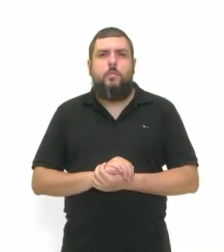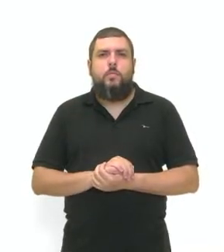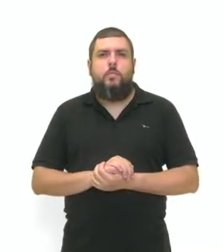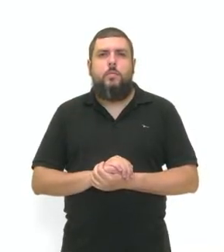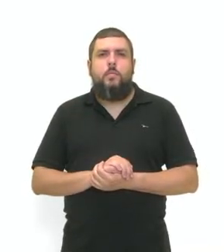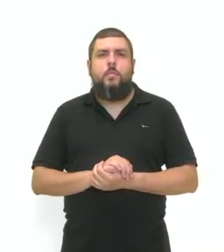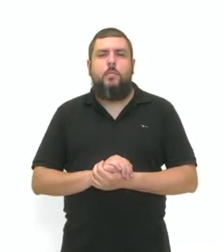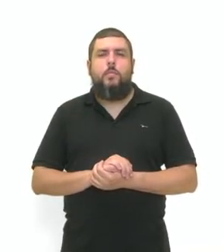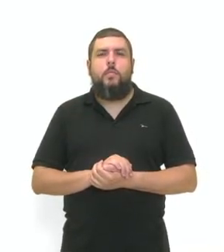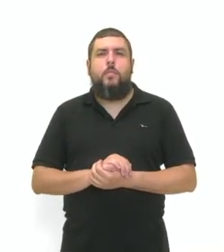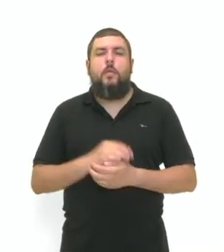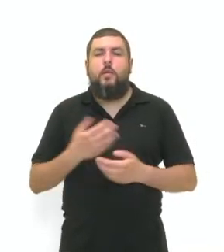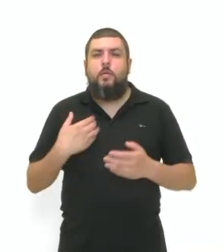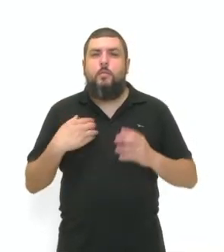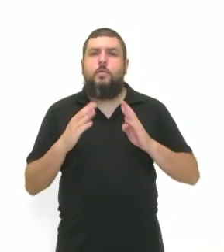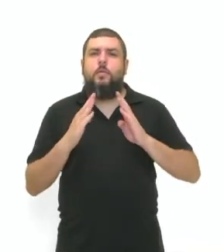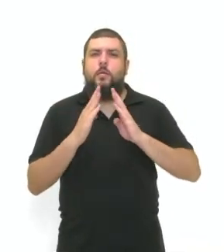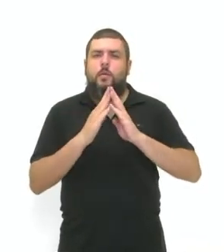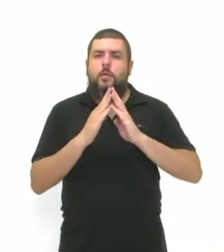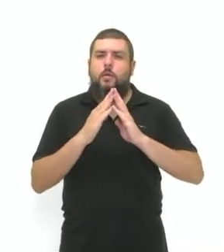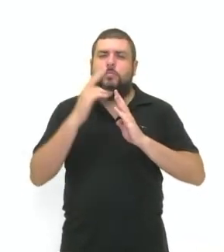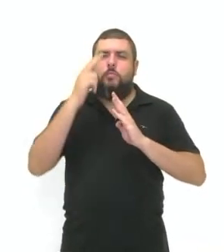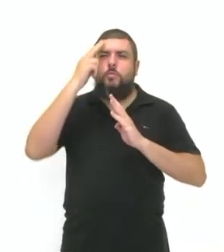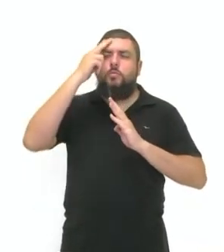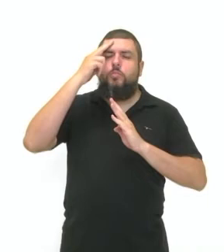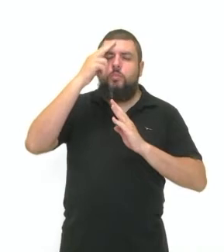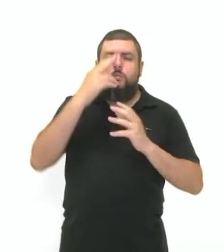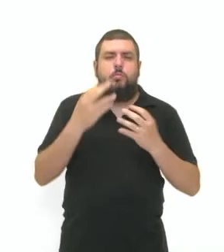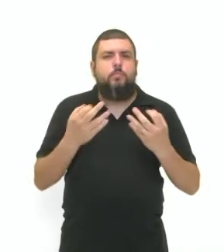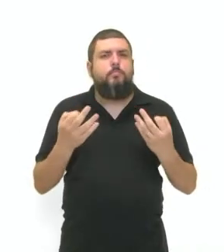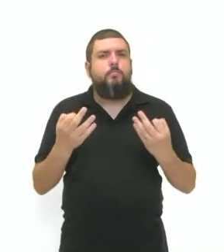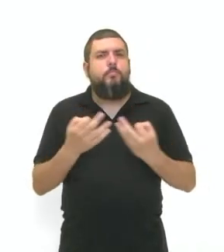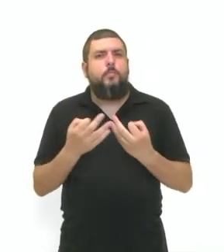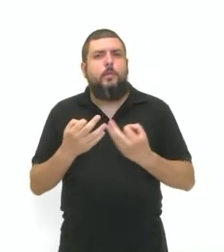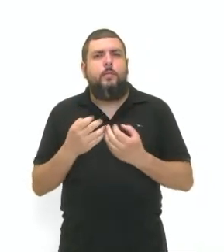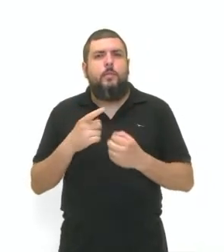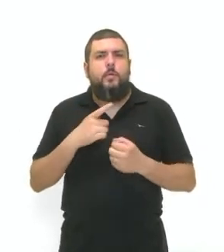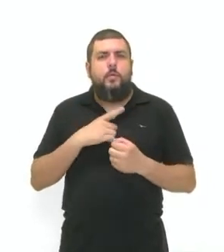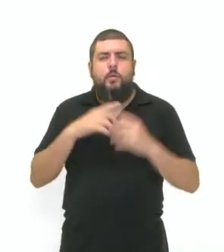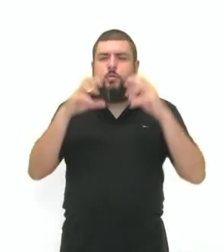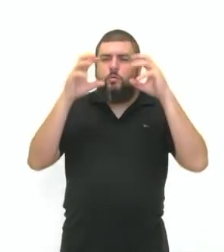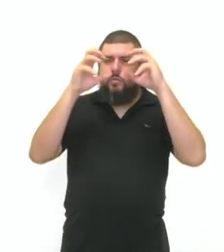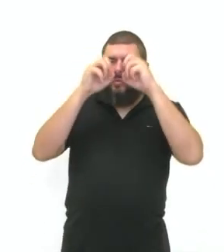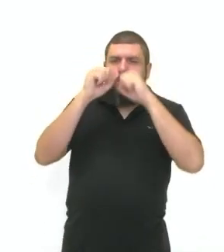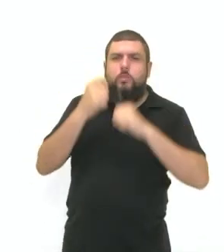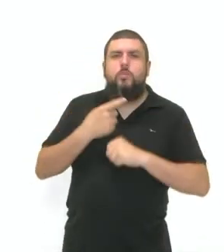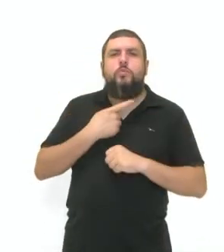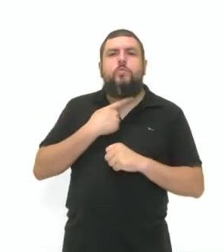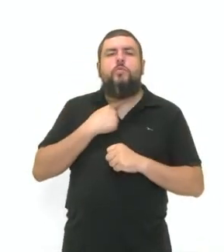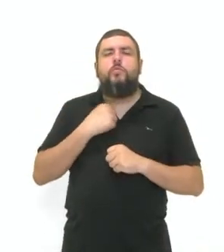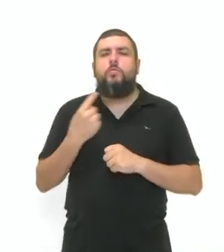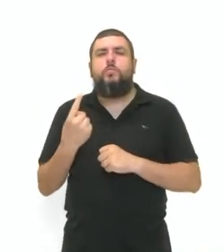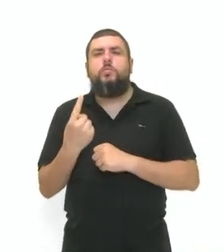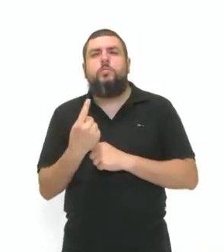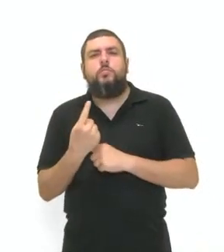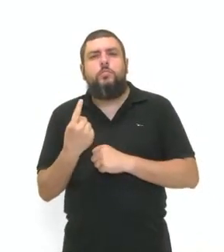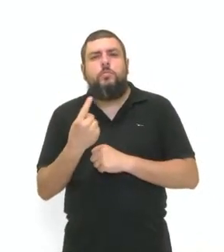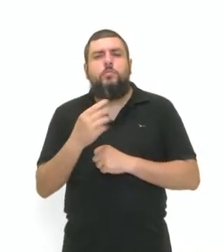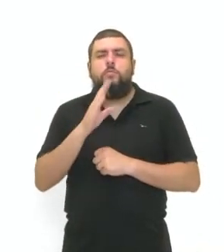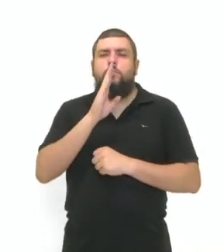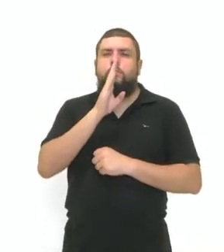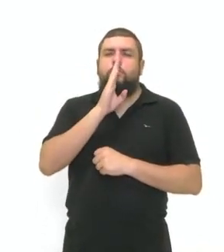alvorada ideal, que haja um canto escuro, né? E que ele possa ficar como? Sozinho, quieto, pensando nas